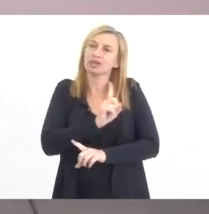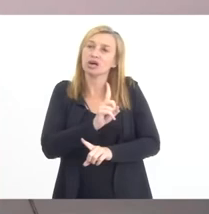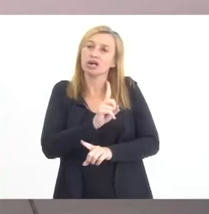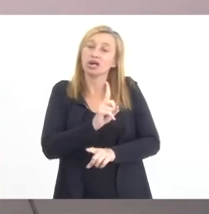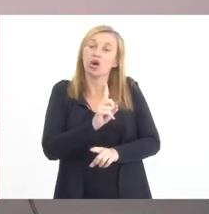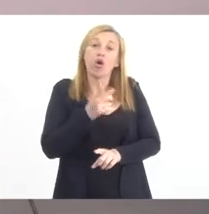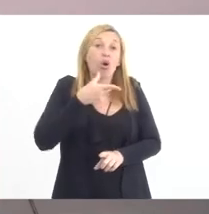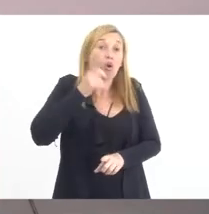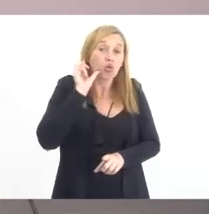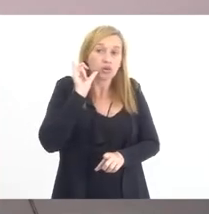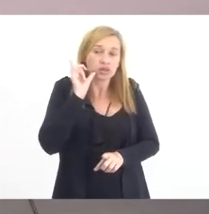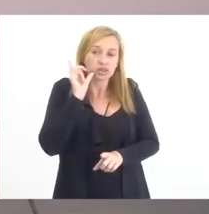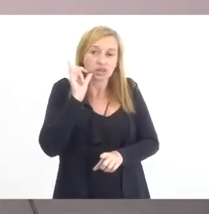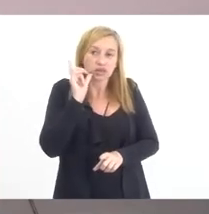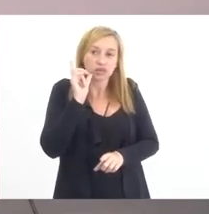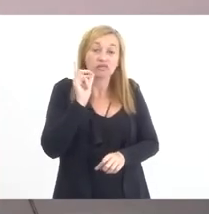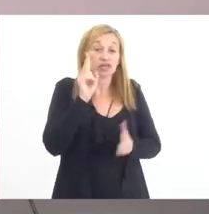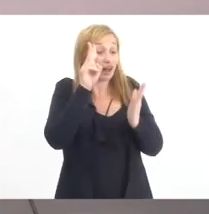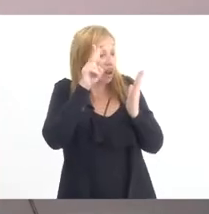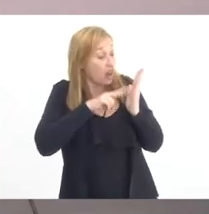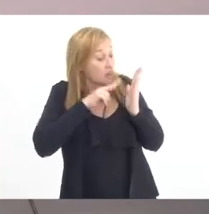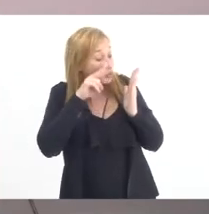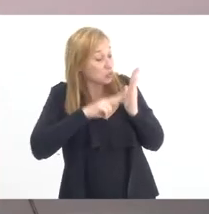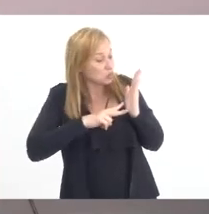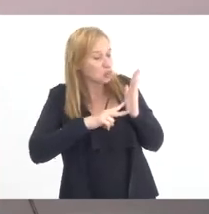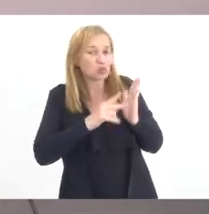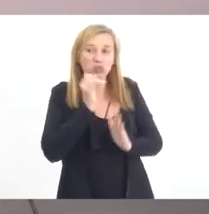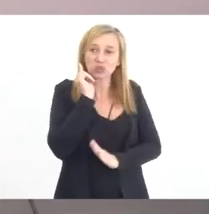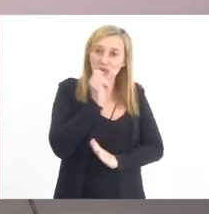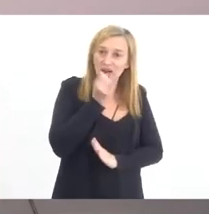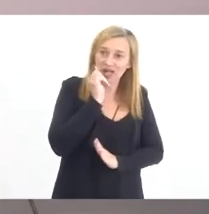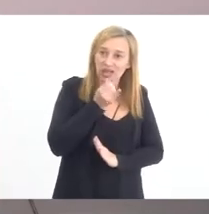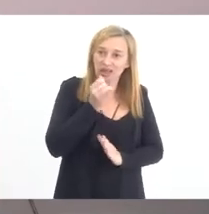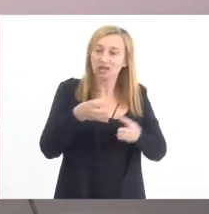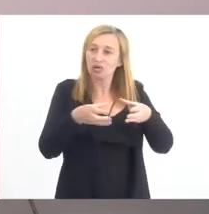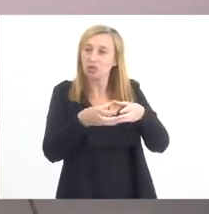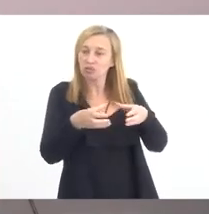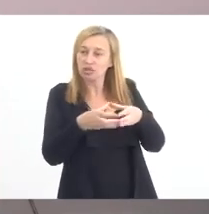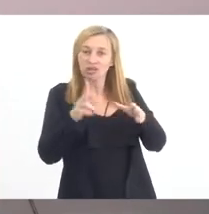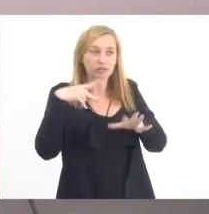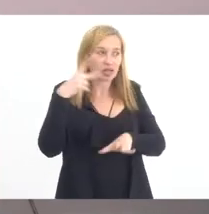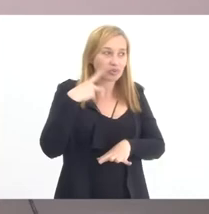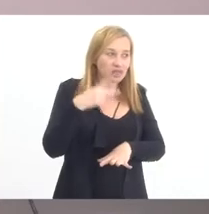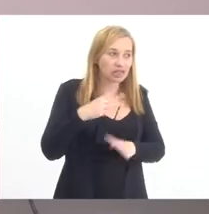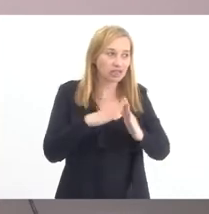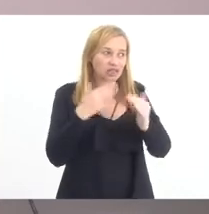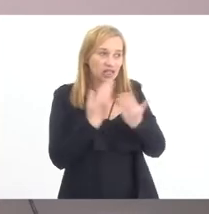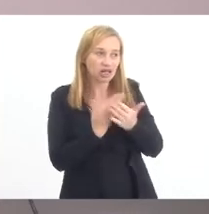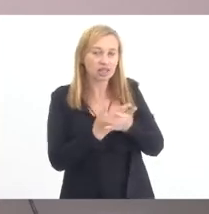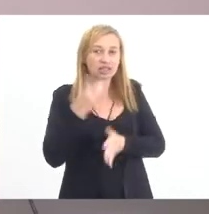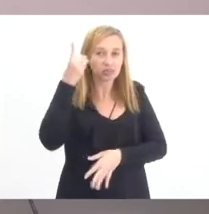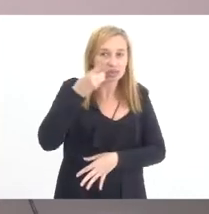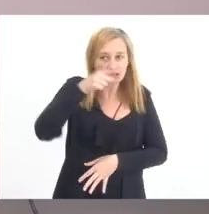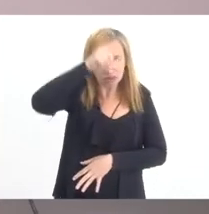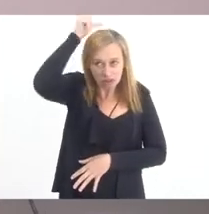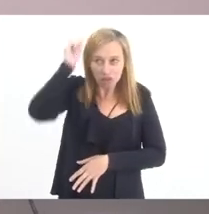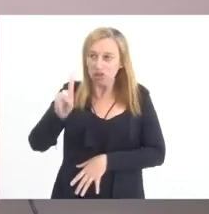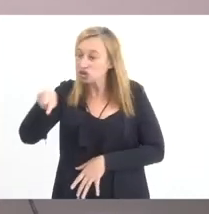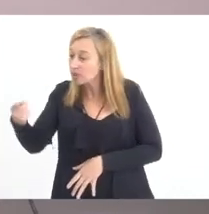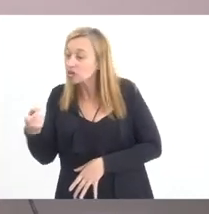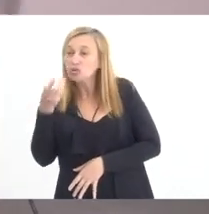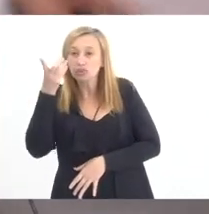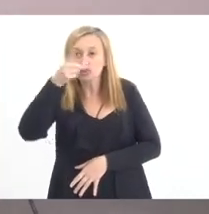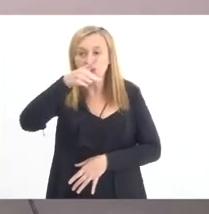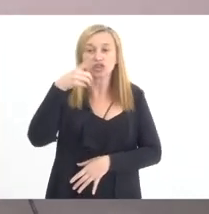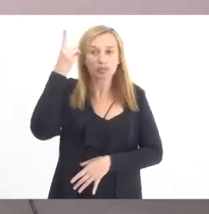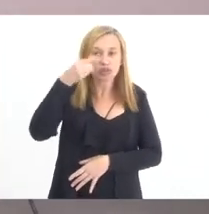de ontem, quando foi feita a leitura do relatório da Comissão Parlamentar de Inquérito, presidida pelo deputado Luiz Paulo e demais outros